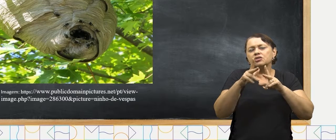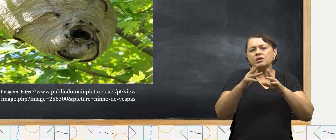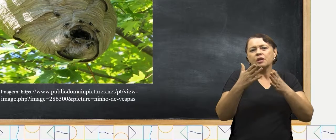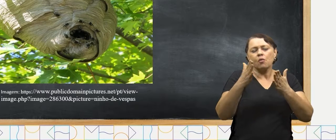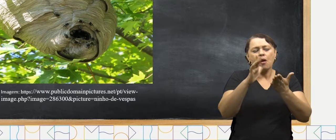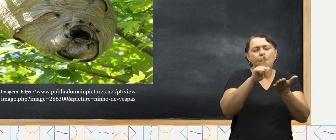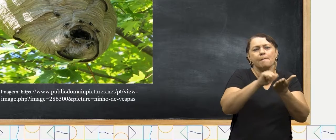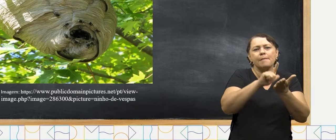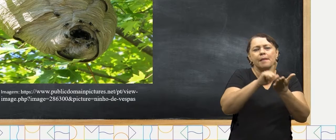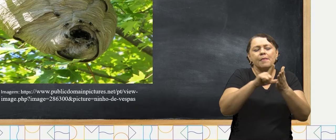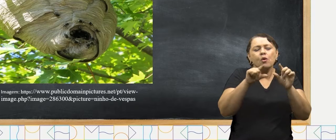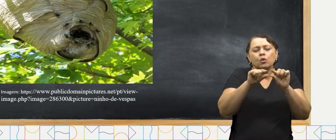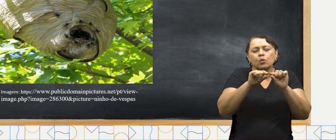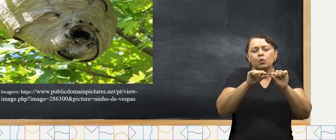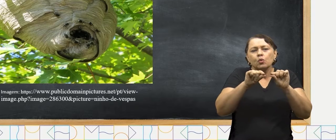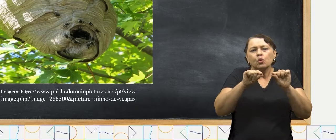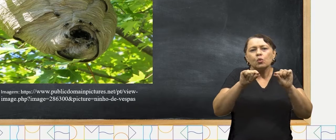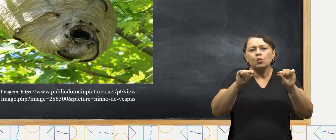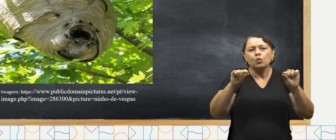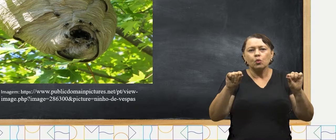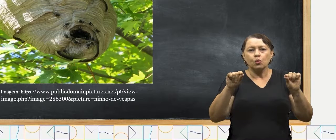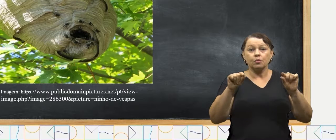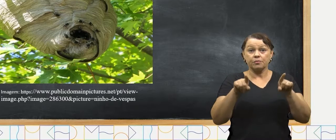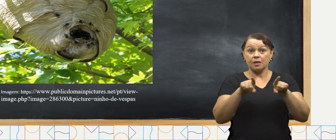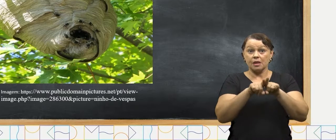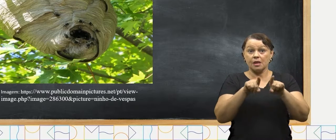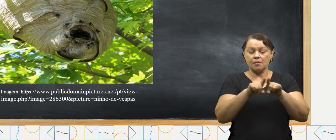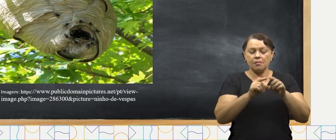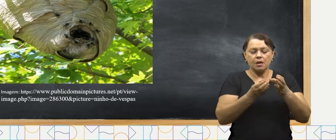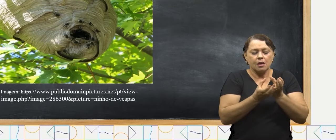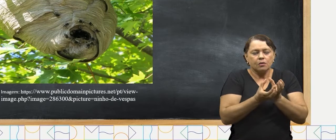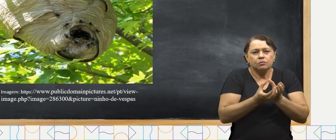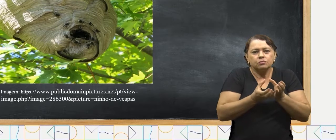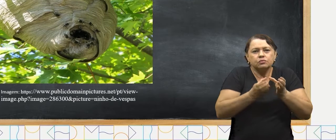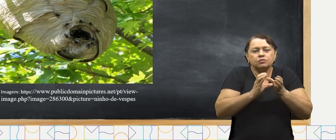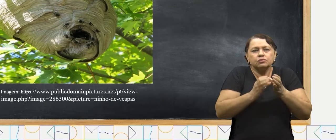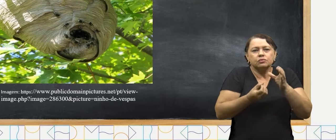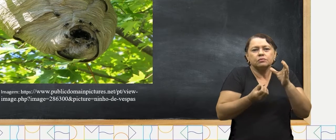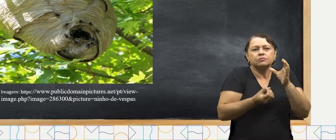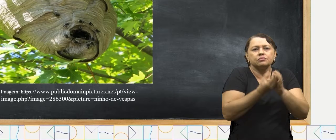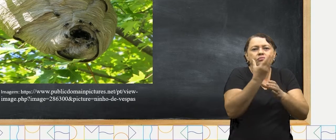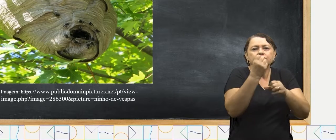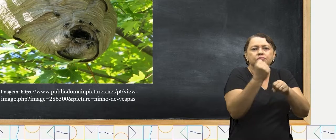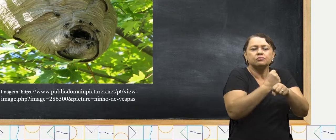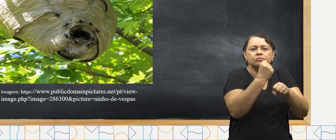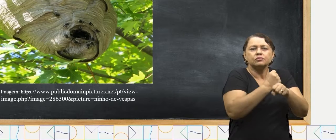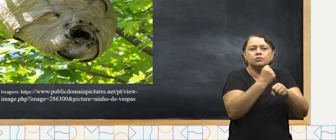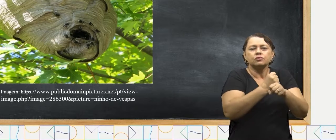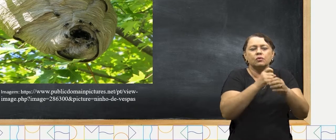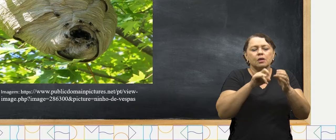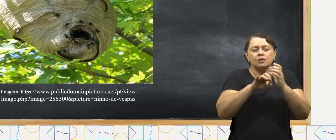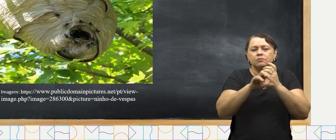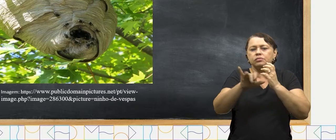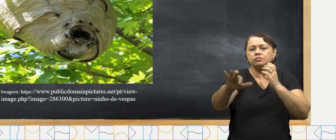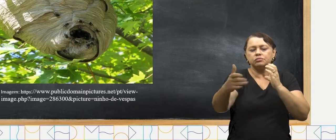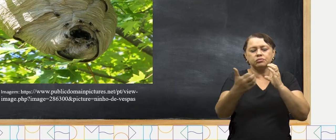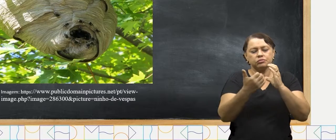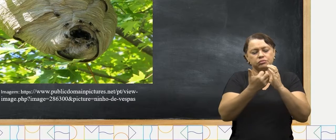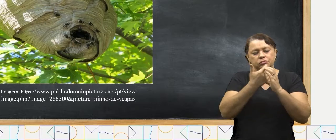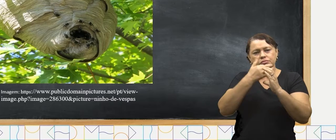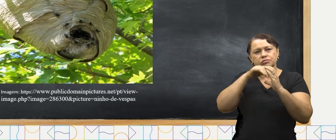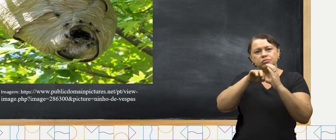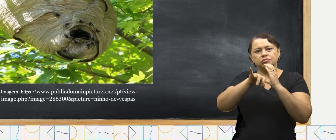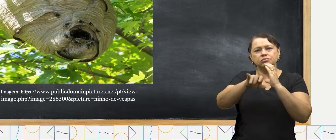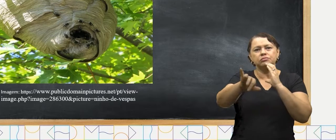paredes finas de papel. Os ninhos são geralmente construídos em locais abrigados com fácil acesso